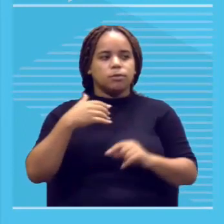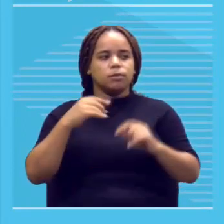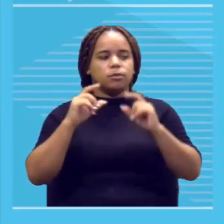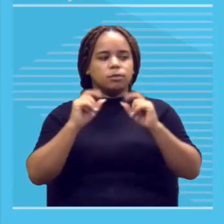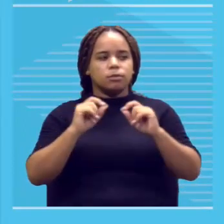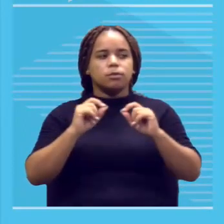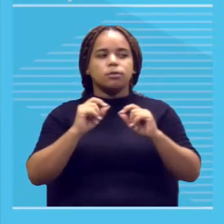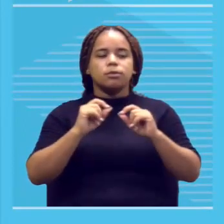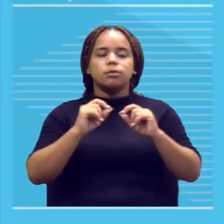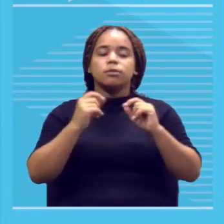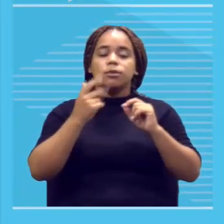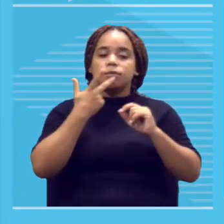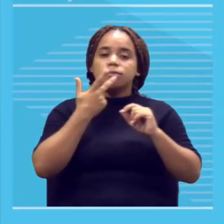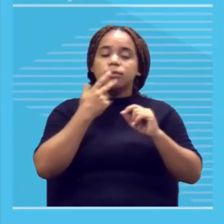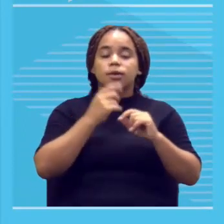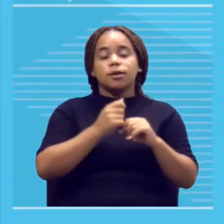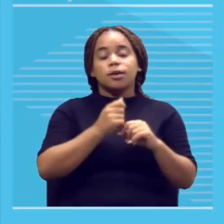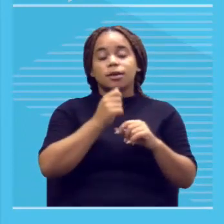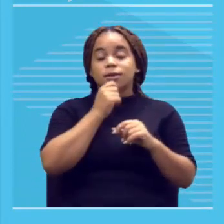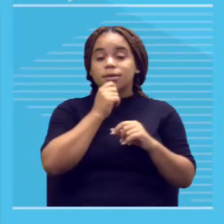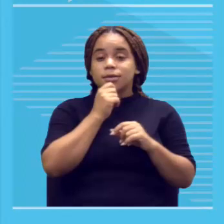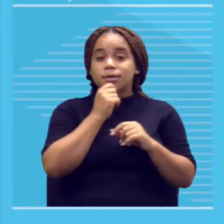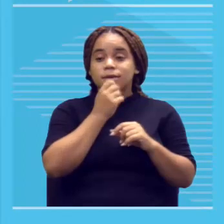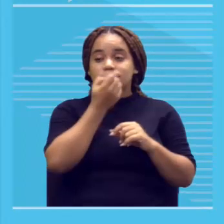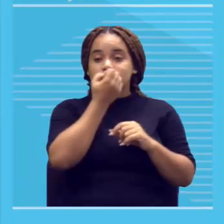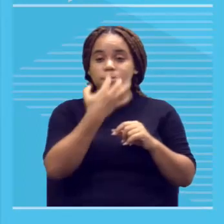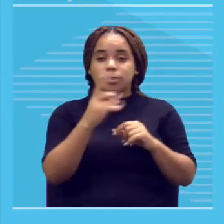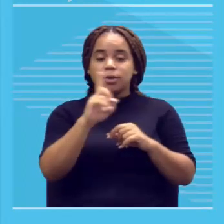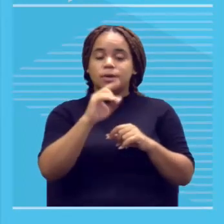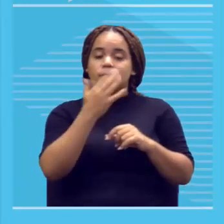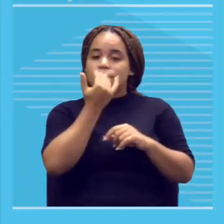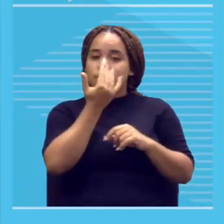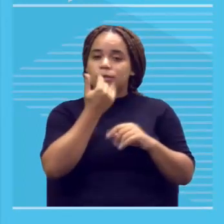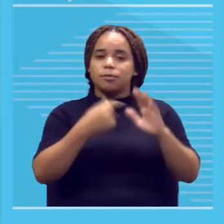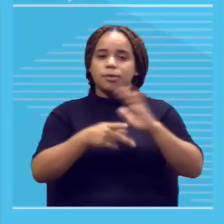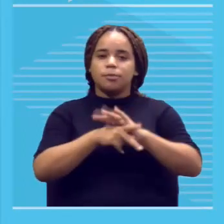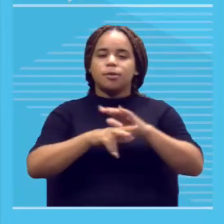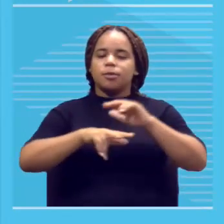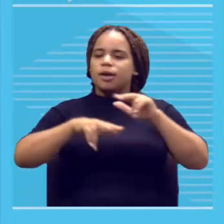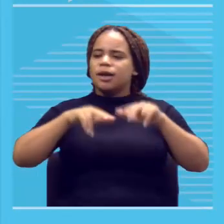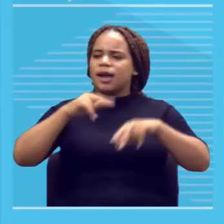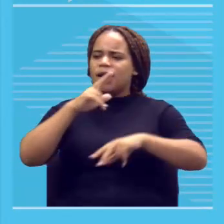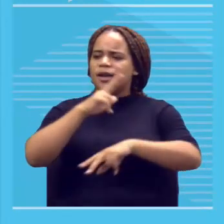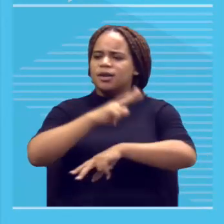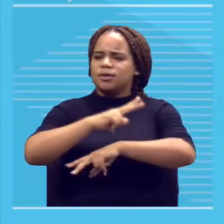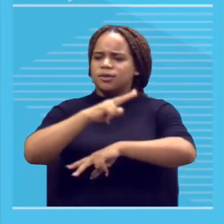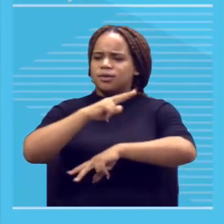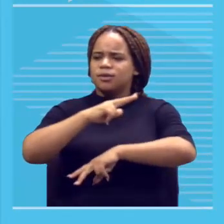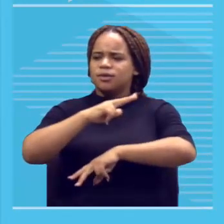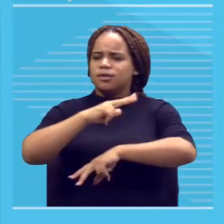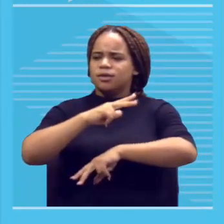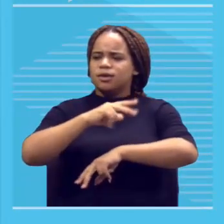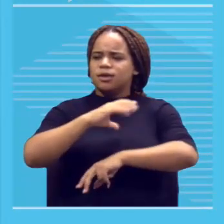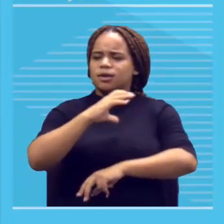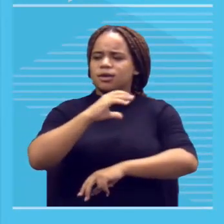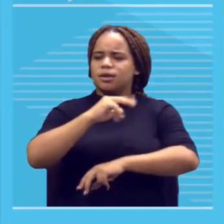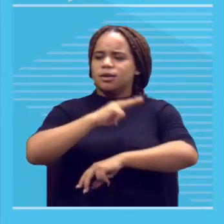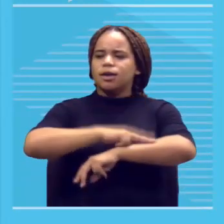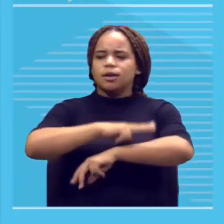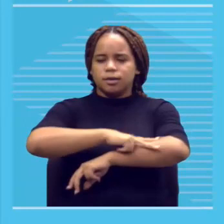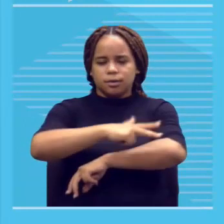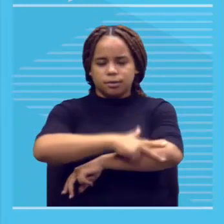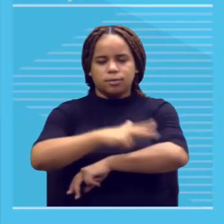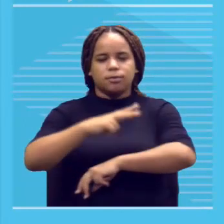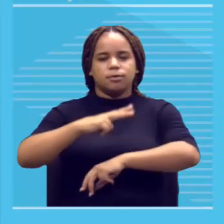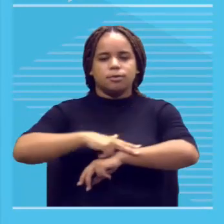comer calango porque a fome no nordeste naquela região era tão grande tão grande que as pessoas